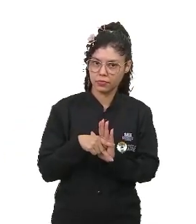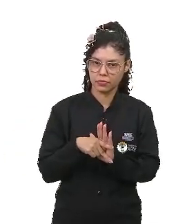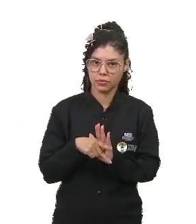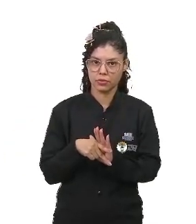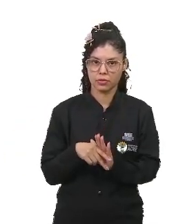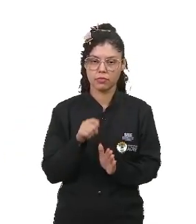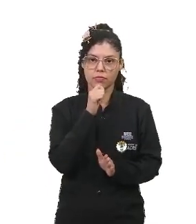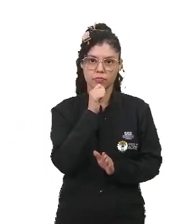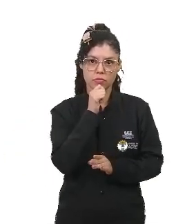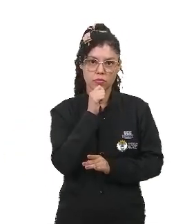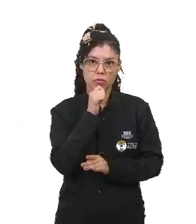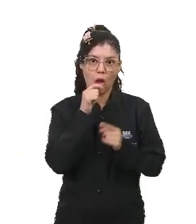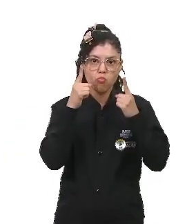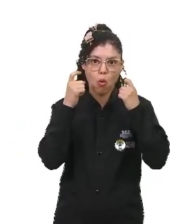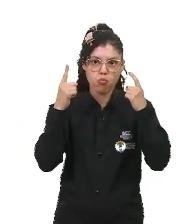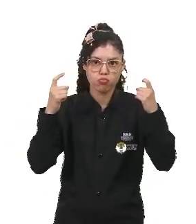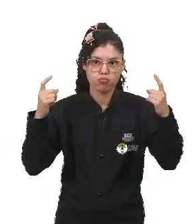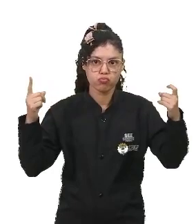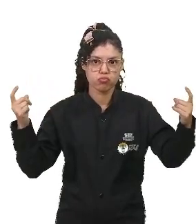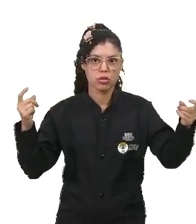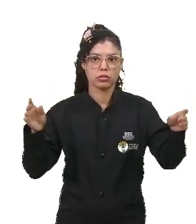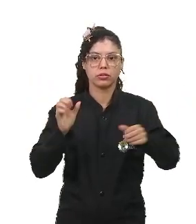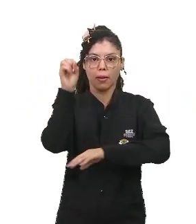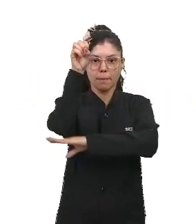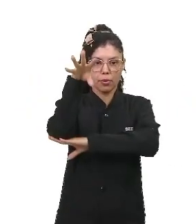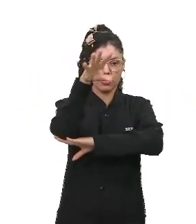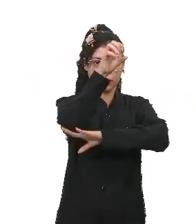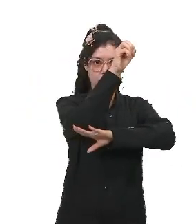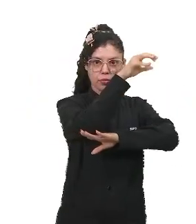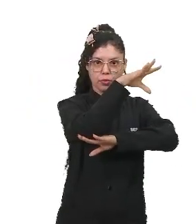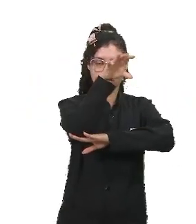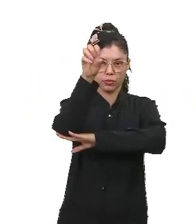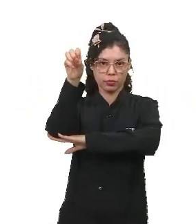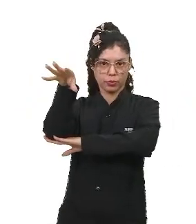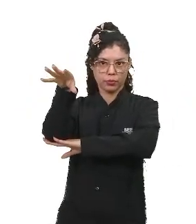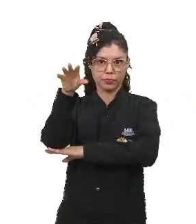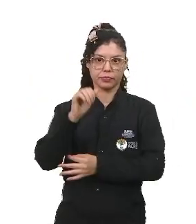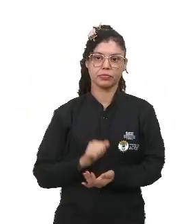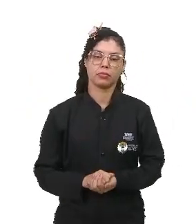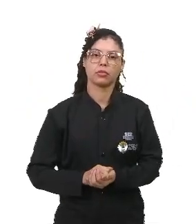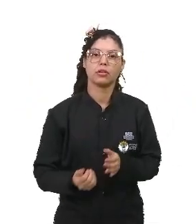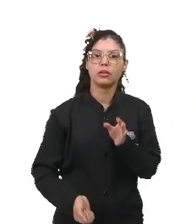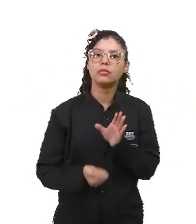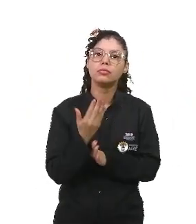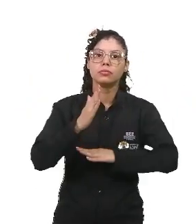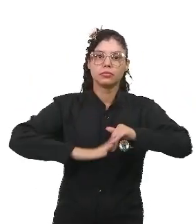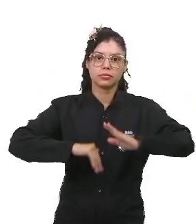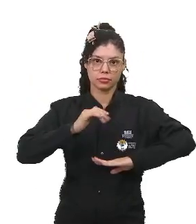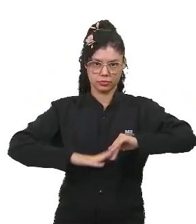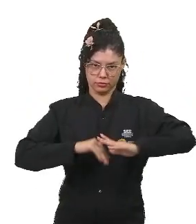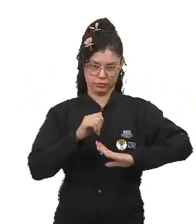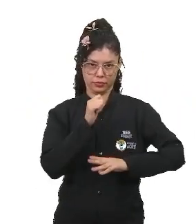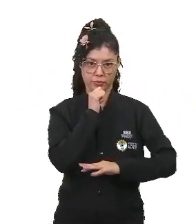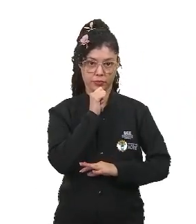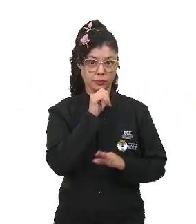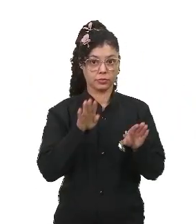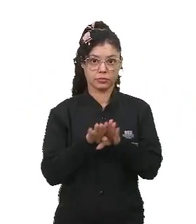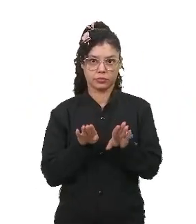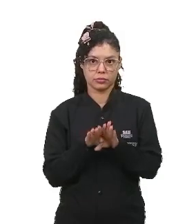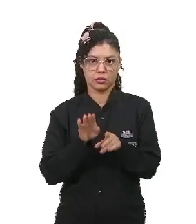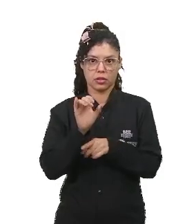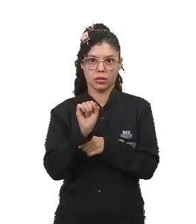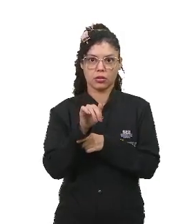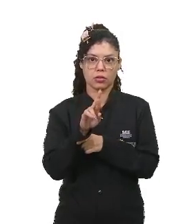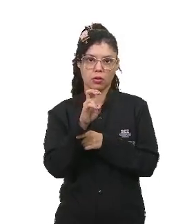a sonoplastia e a iluminação, que entram aí esses profissionais que são o